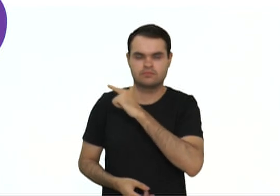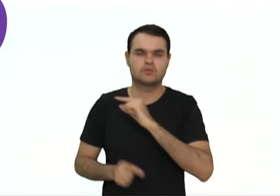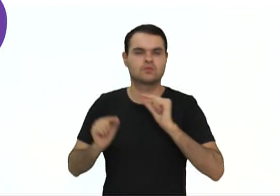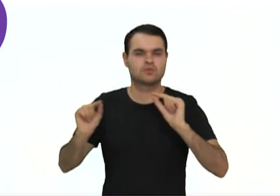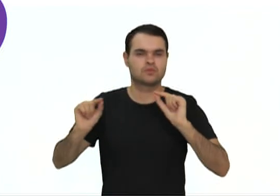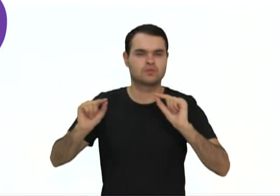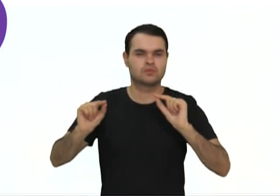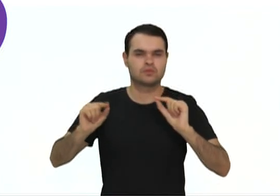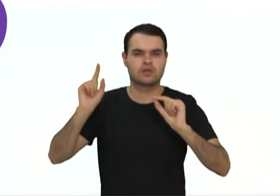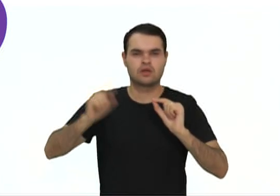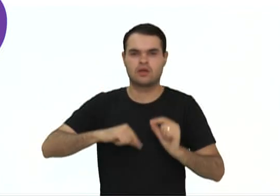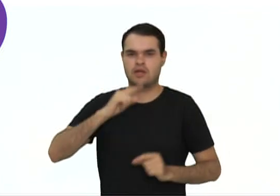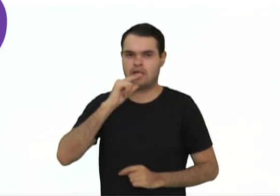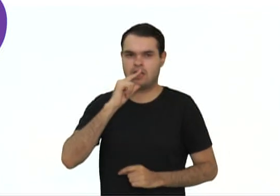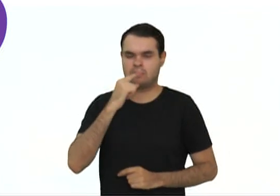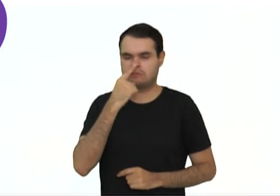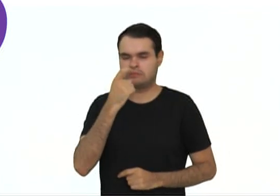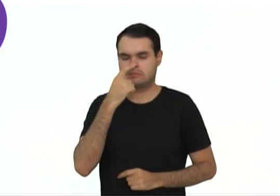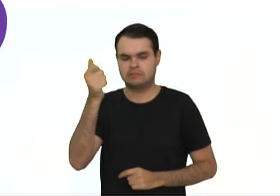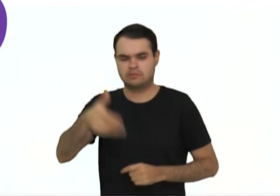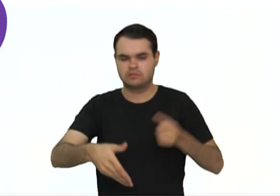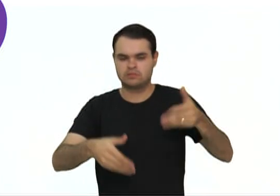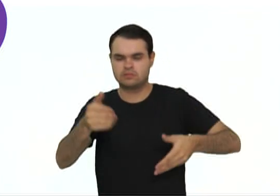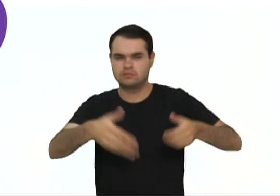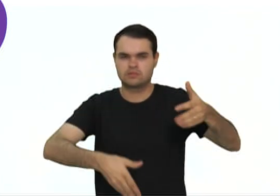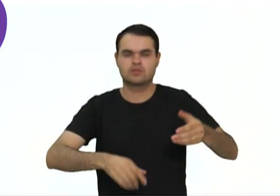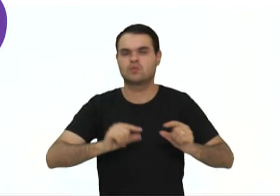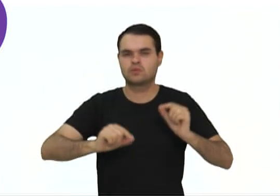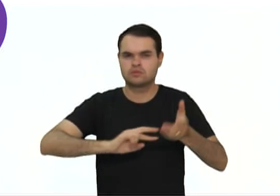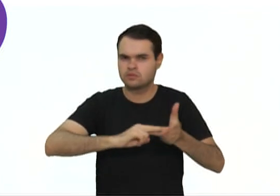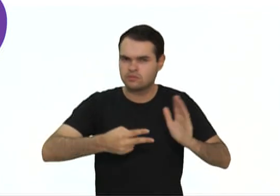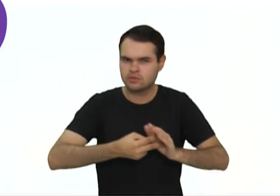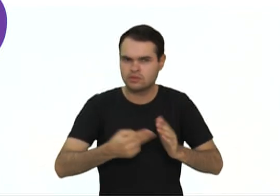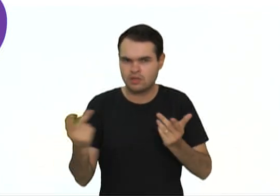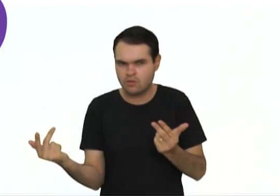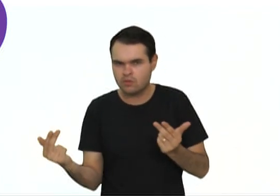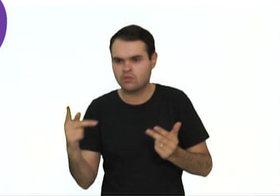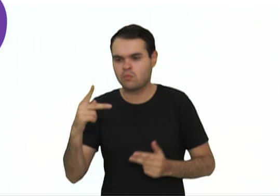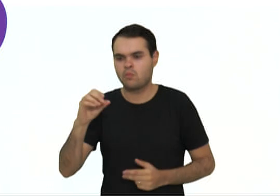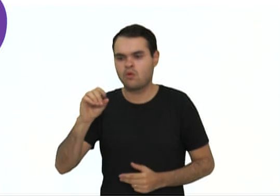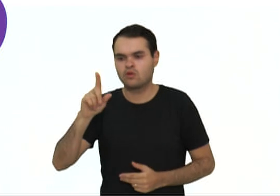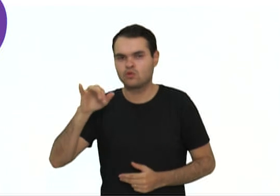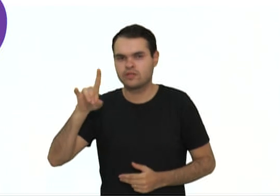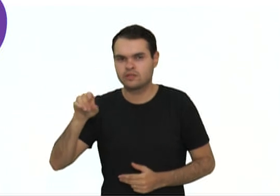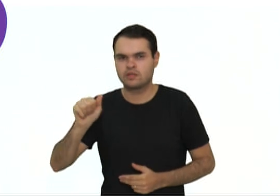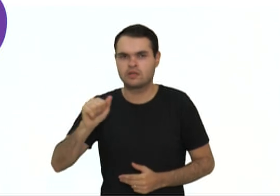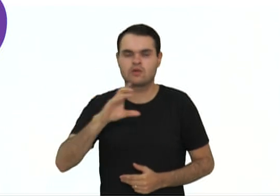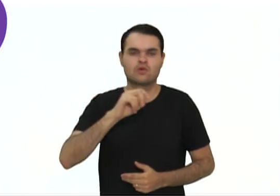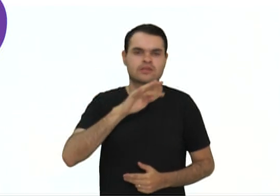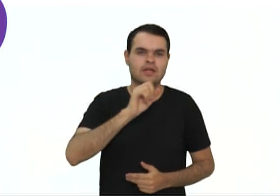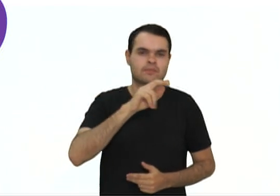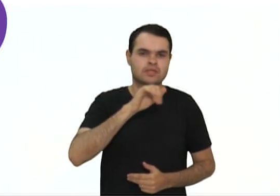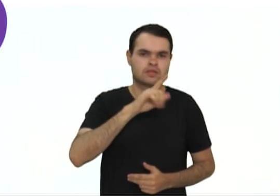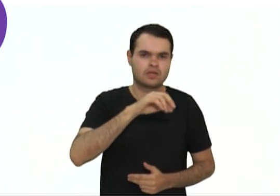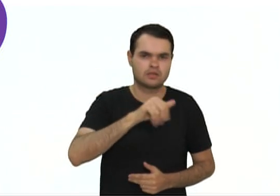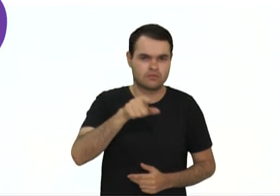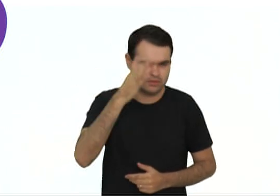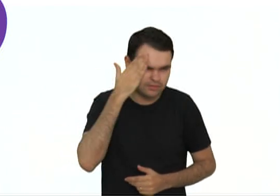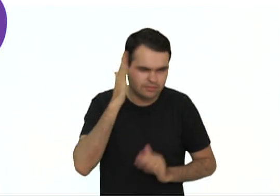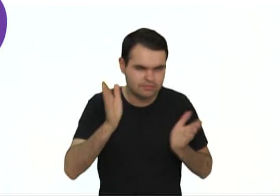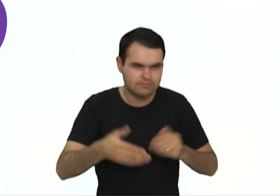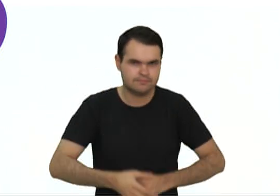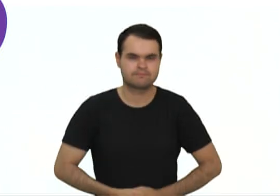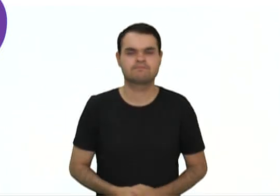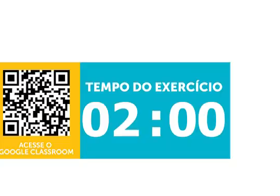que são águas poluídas e águas contaminadas? É a mesma coisa ou não é? Água poluída e água contaminada. Você já sabe.